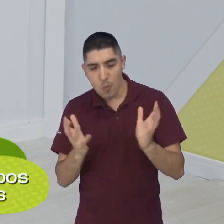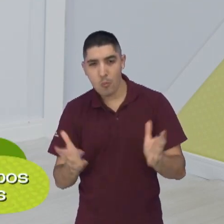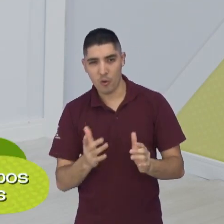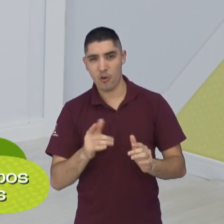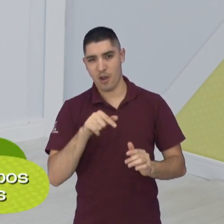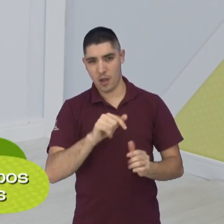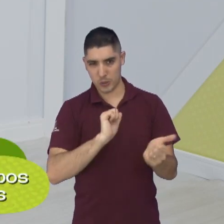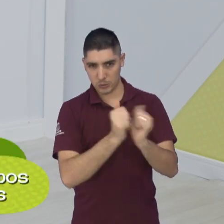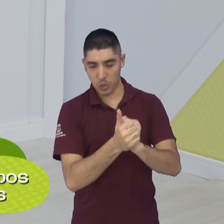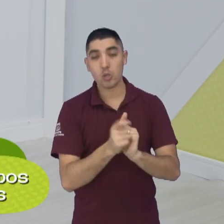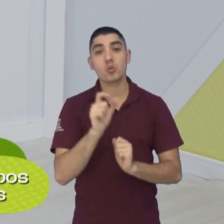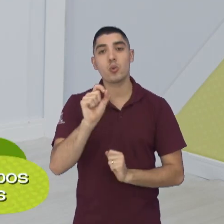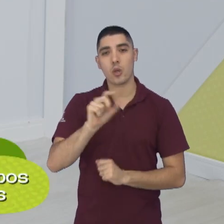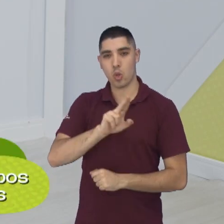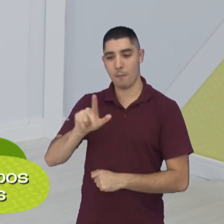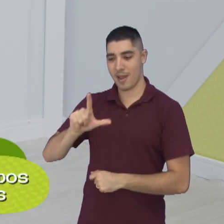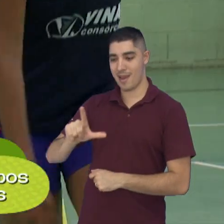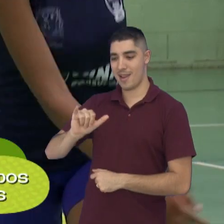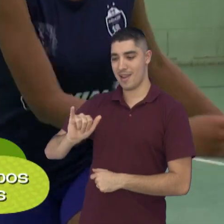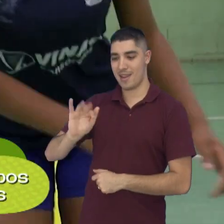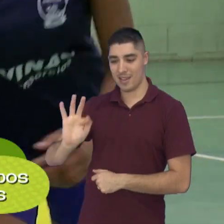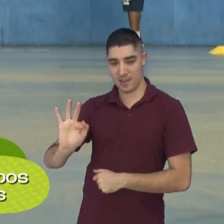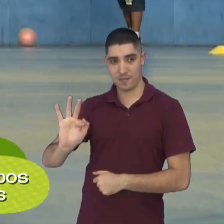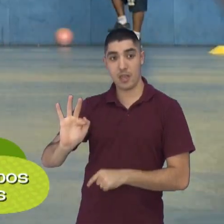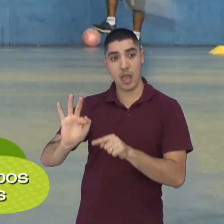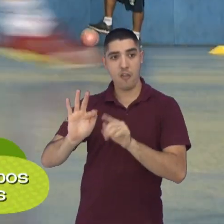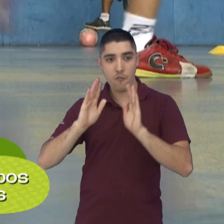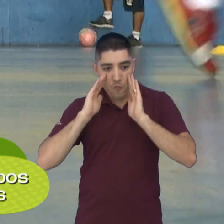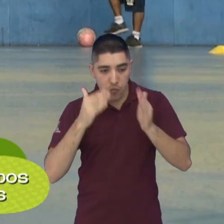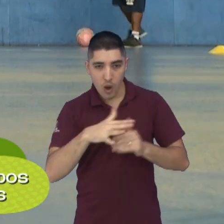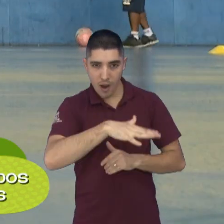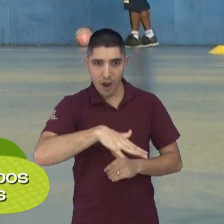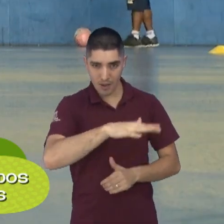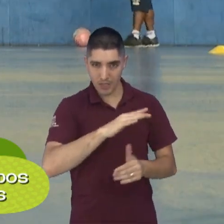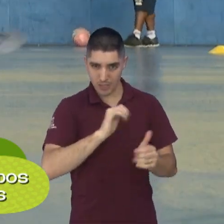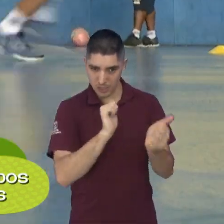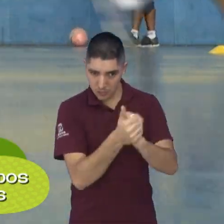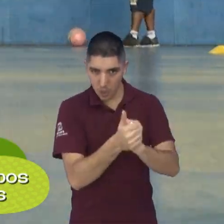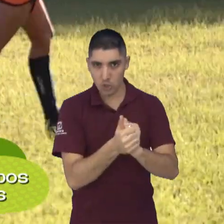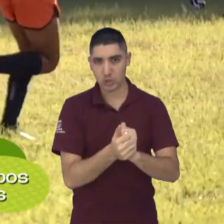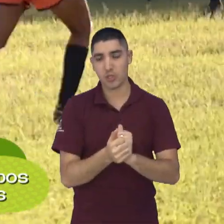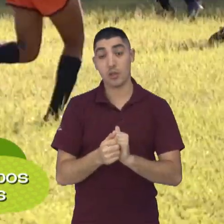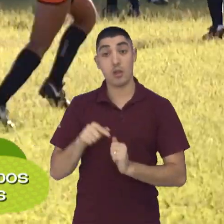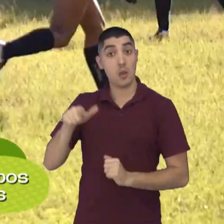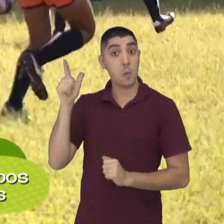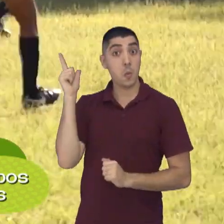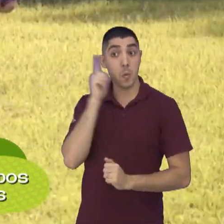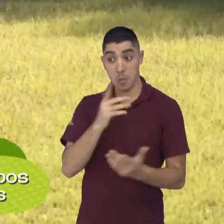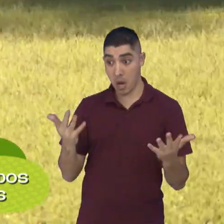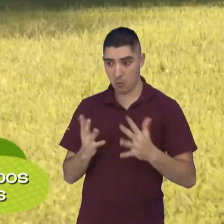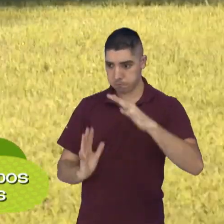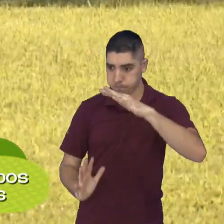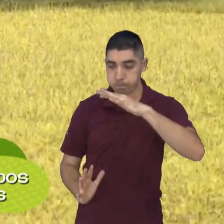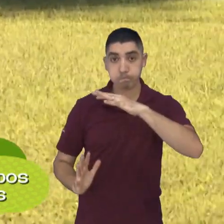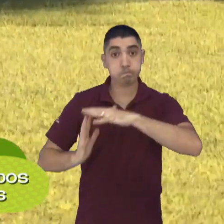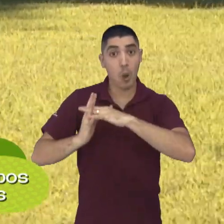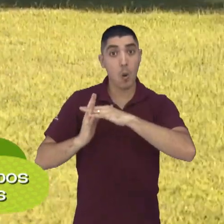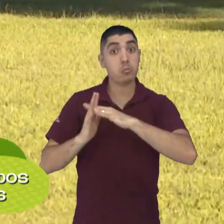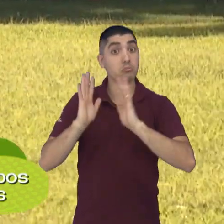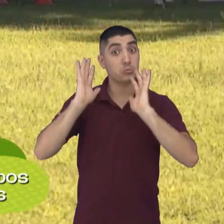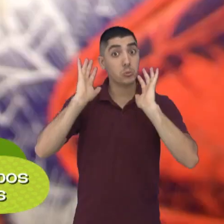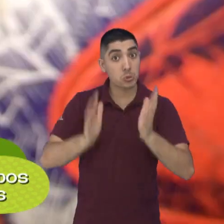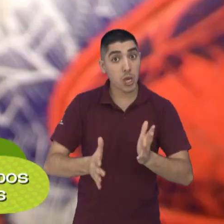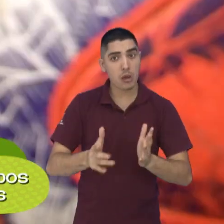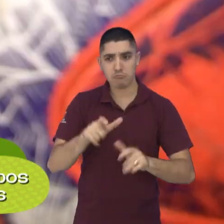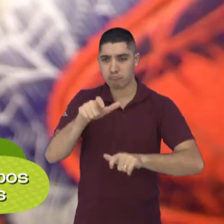que destina recursos à área de esportes para várias modalidades da cidade, bateu recorde no valor destinado e no